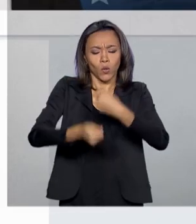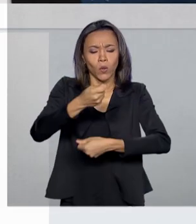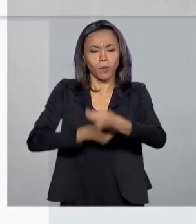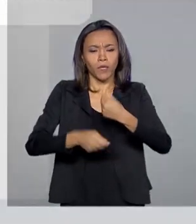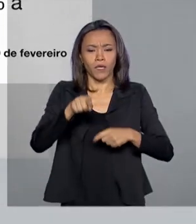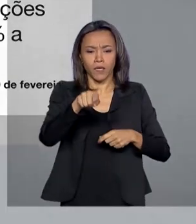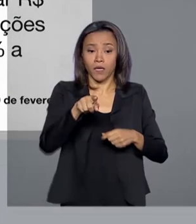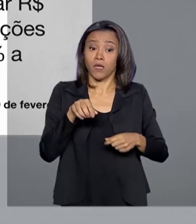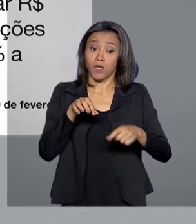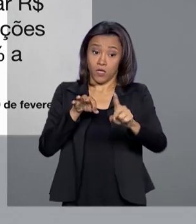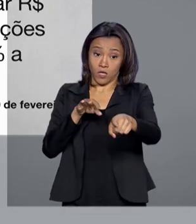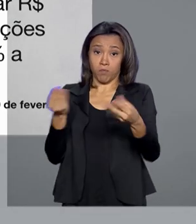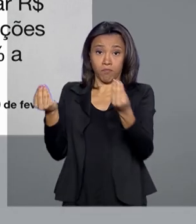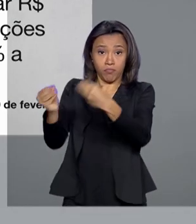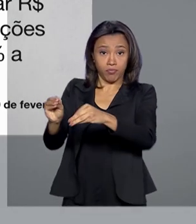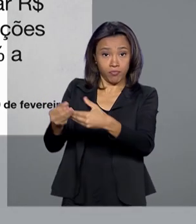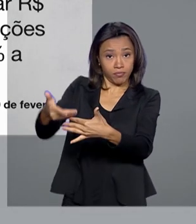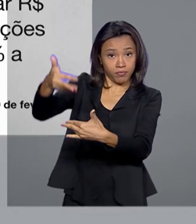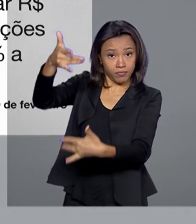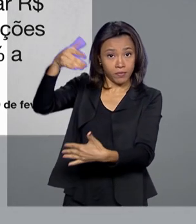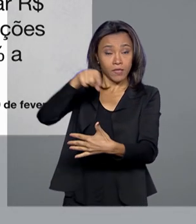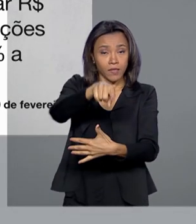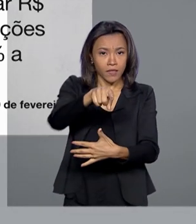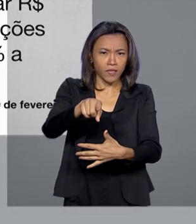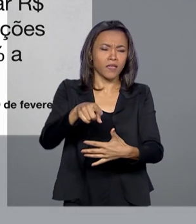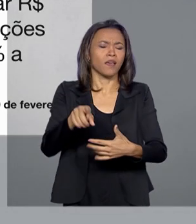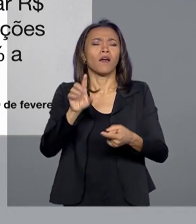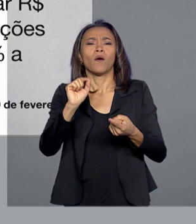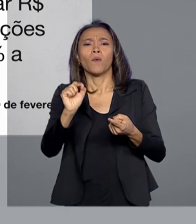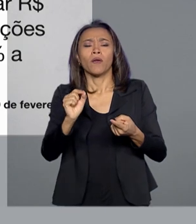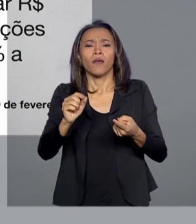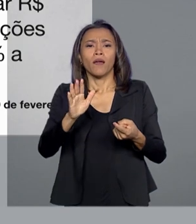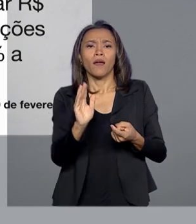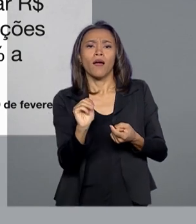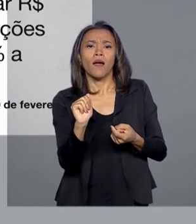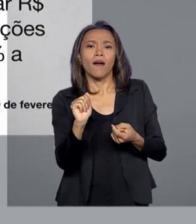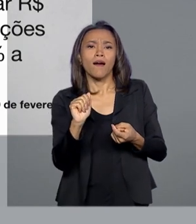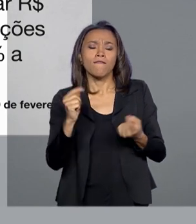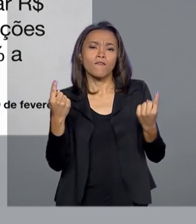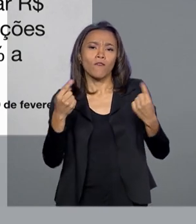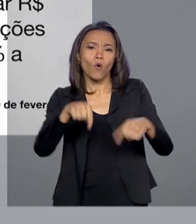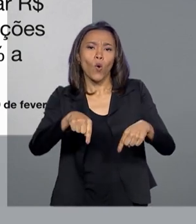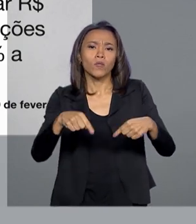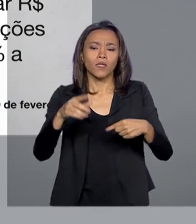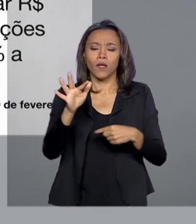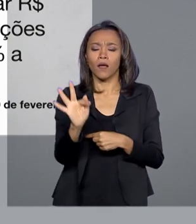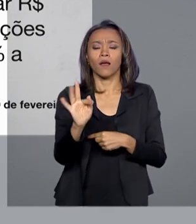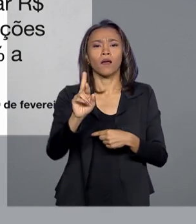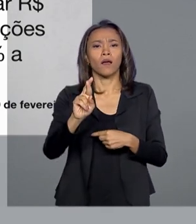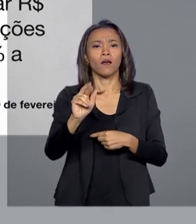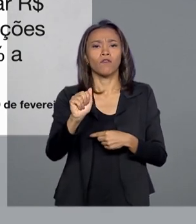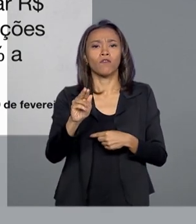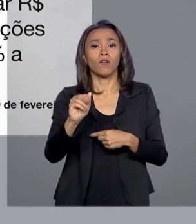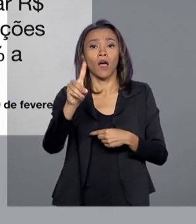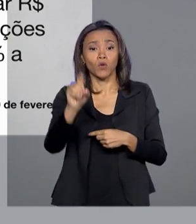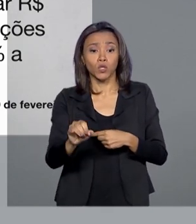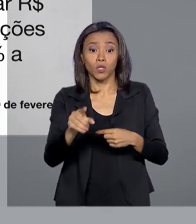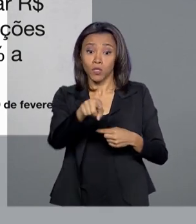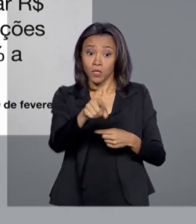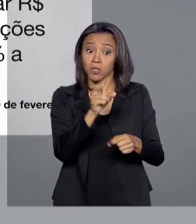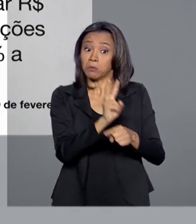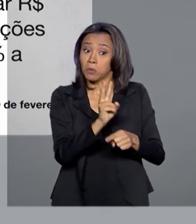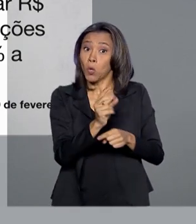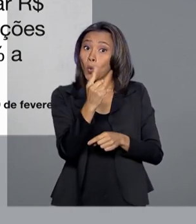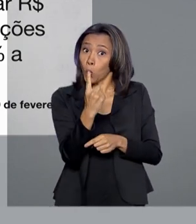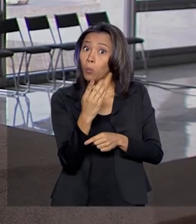sociais que as operações antifraude economizaram para o país quase um bilhão de reais no ano passado.